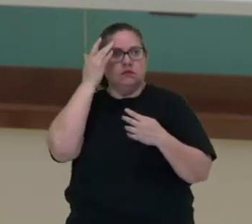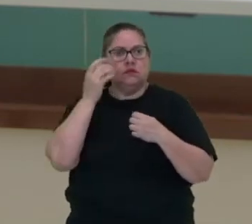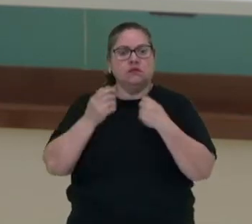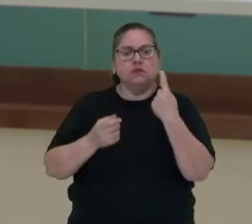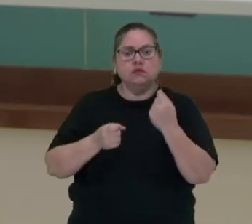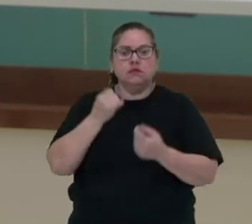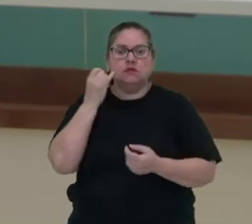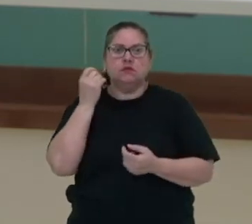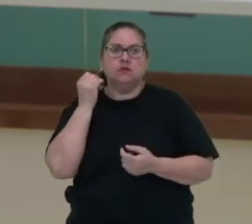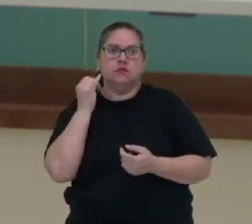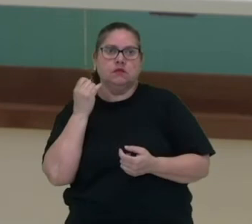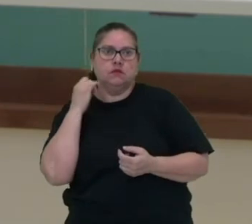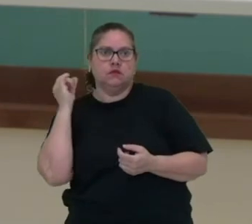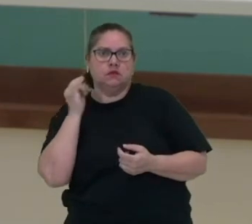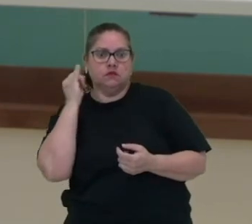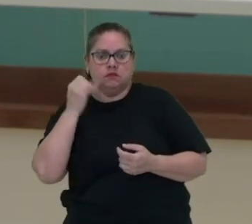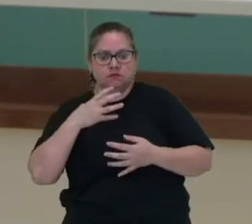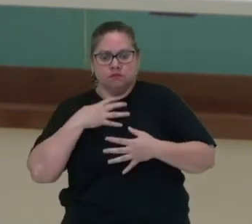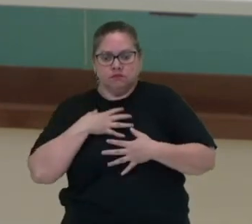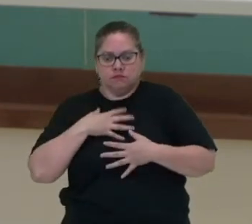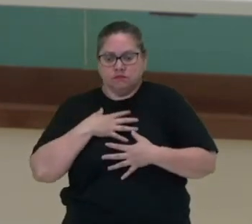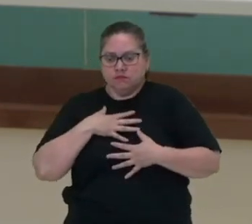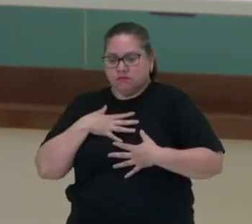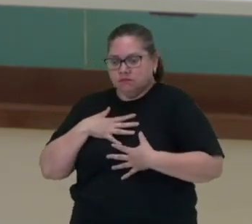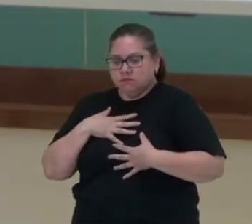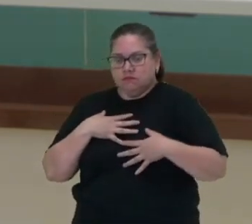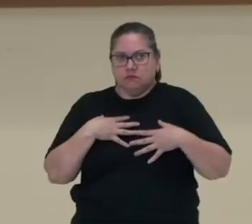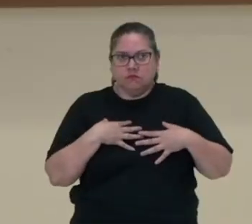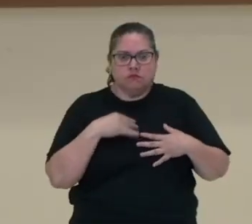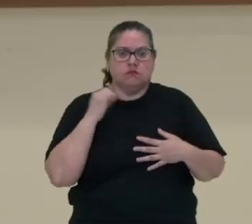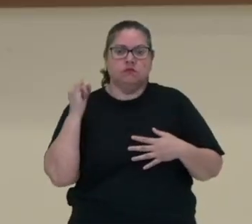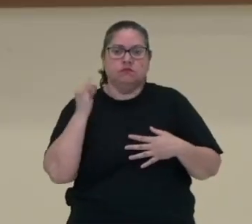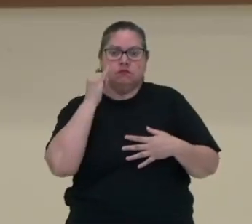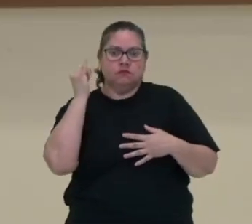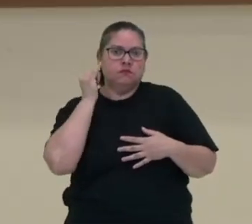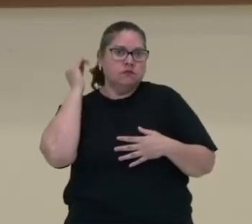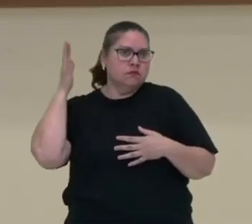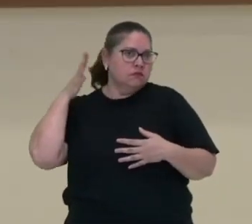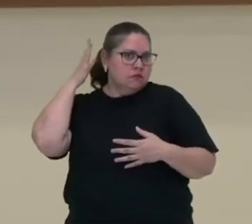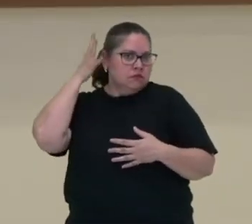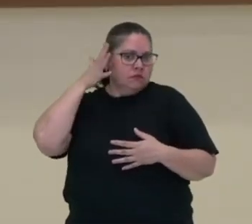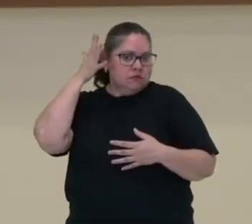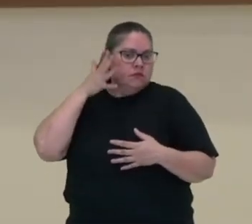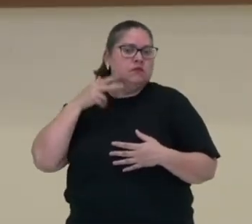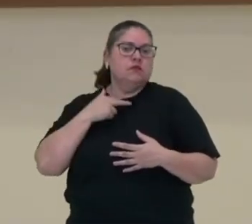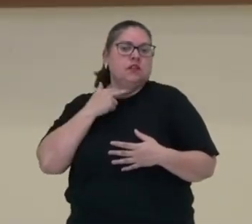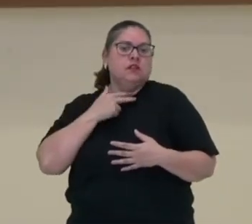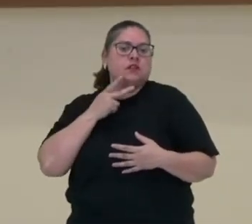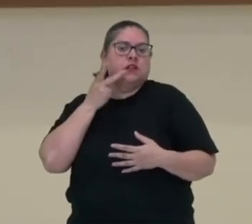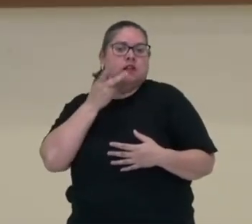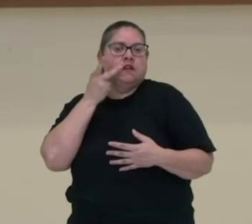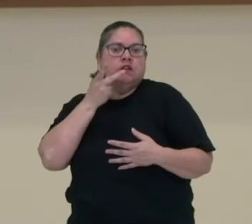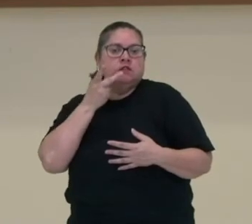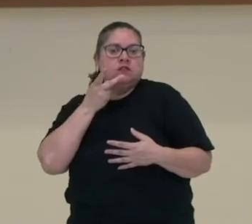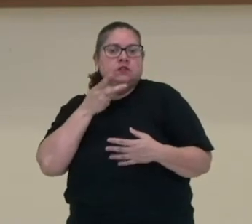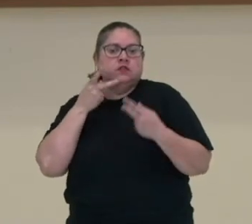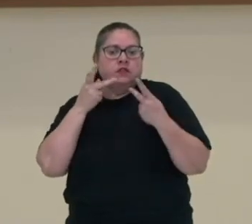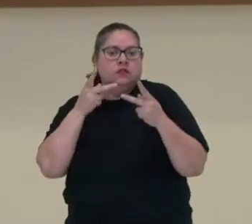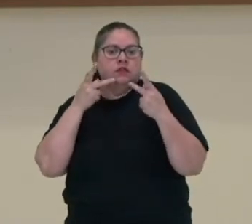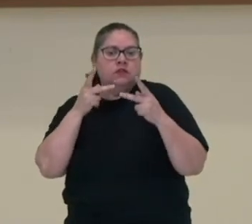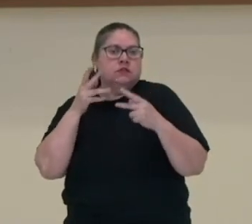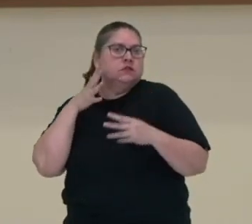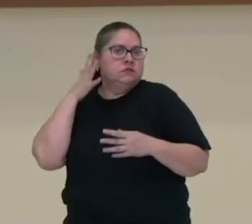coisas importantes da expressão corporal. A importância da oratória e da fala não está só no que a gente está dizendo no discurso em